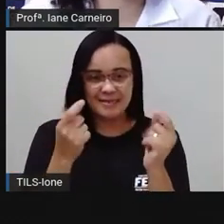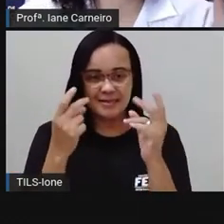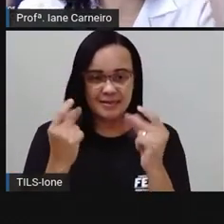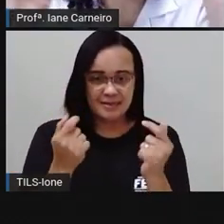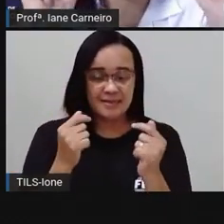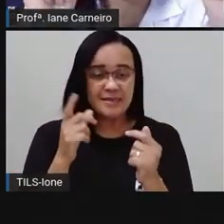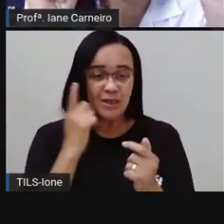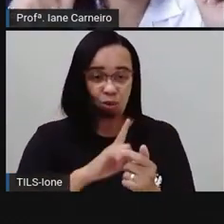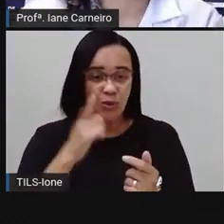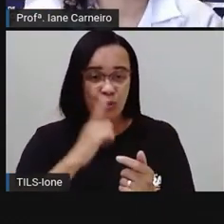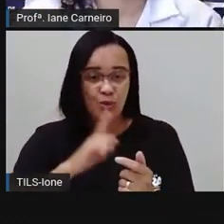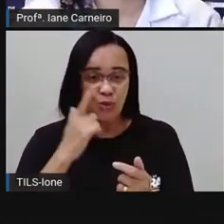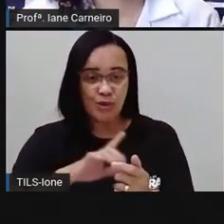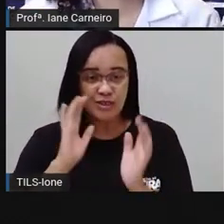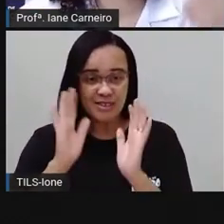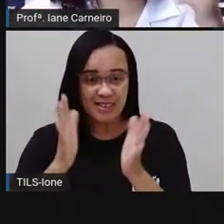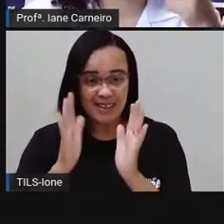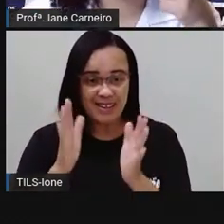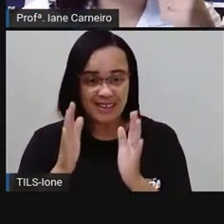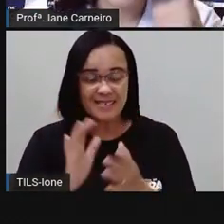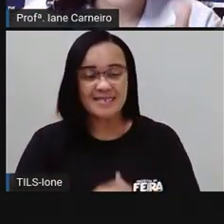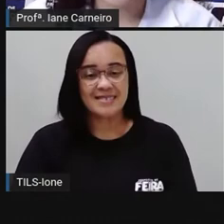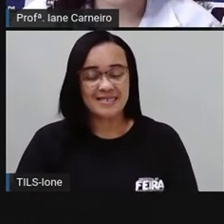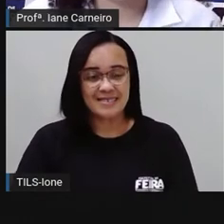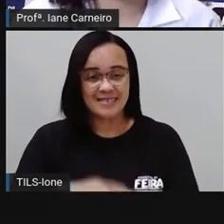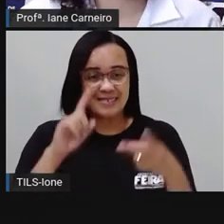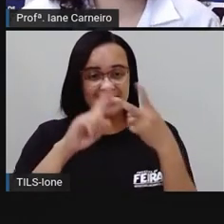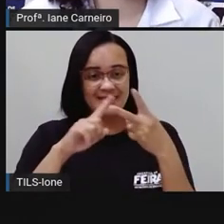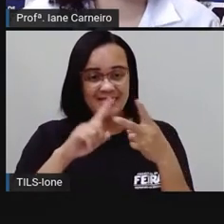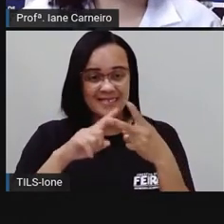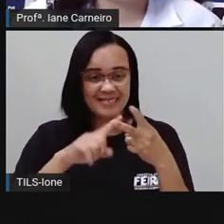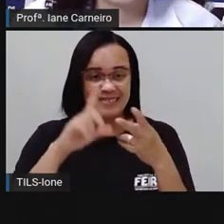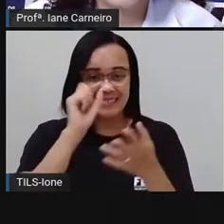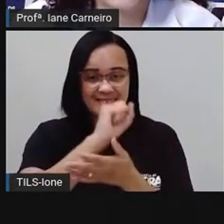Isso. Conseguiu? Ó. Próxima tarefa.